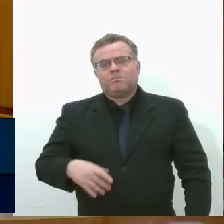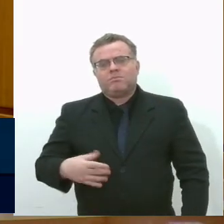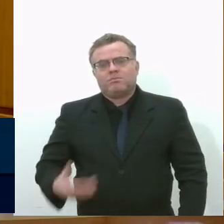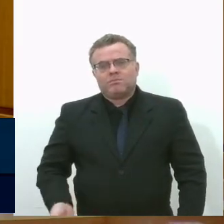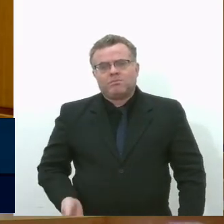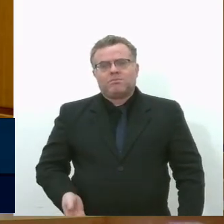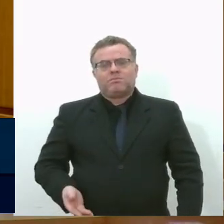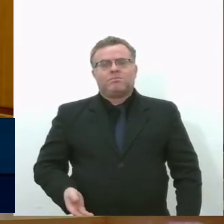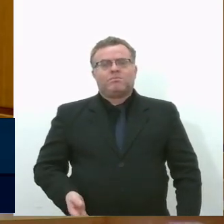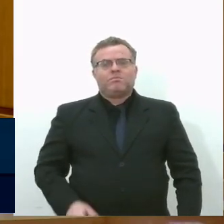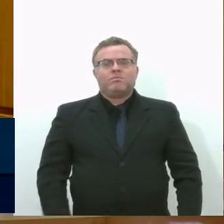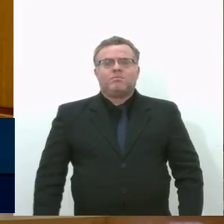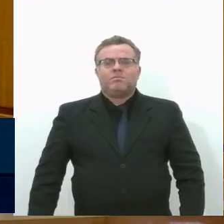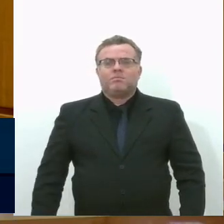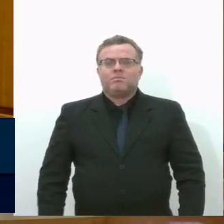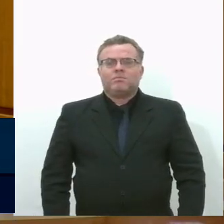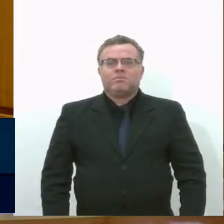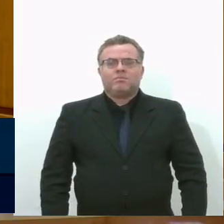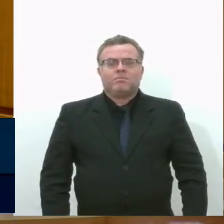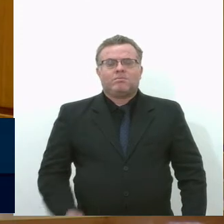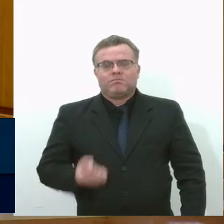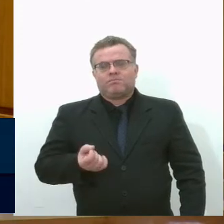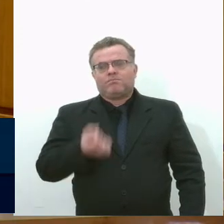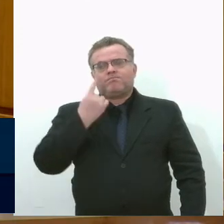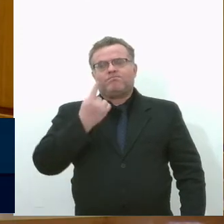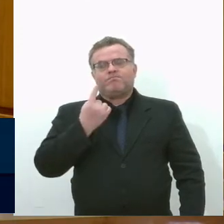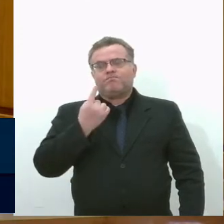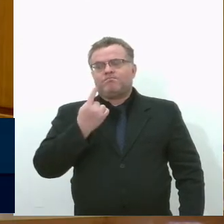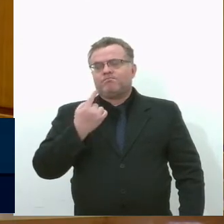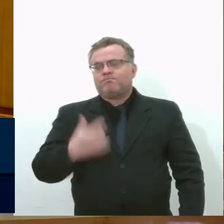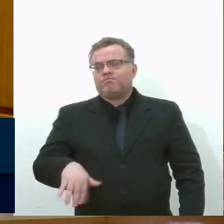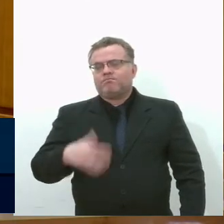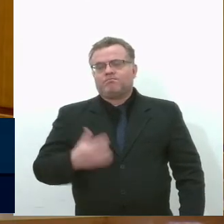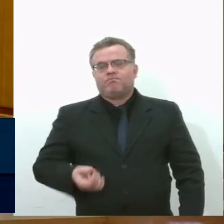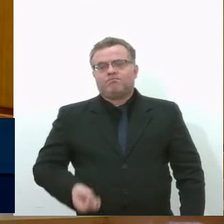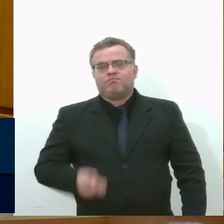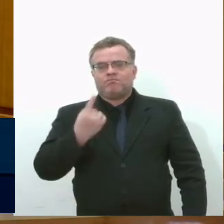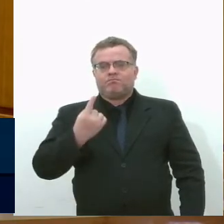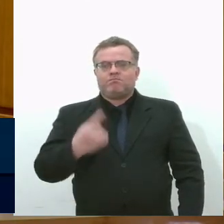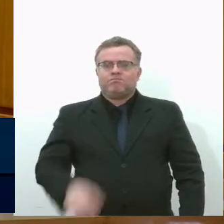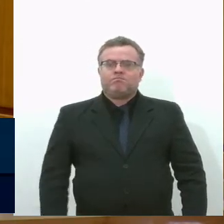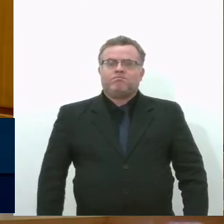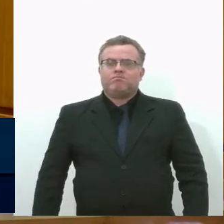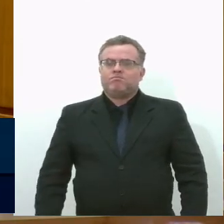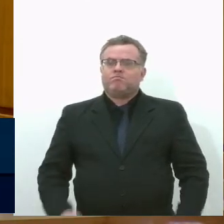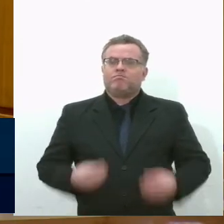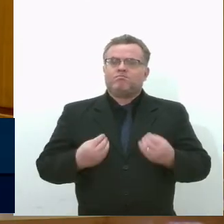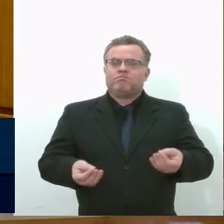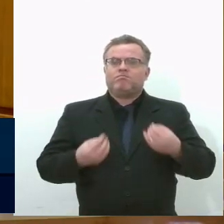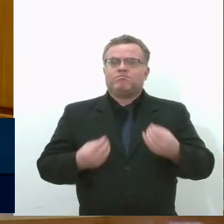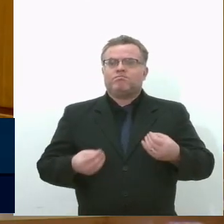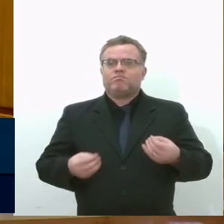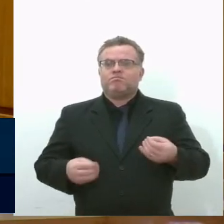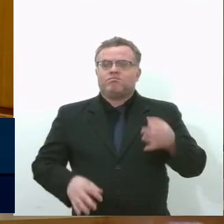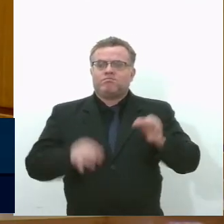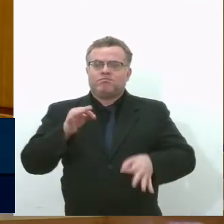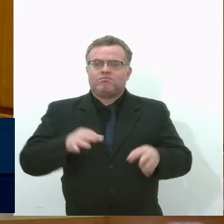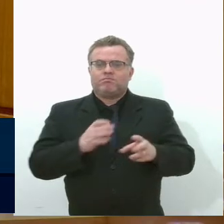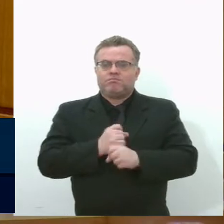municipais. Tem algo estranho no ar. Tem algo estranho no ar. Como é que o Tribunal de Contas da